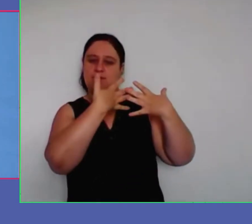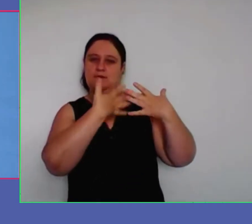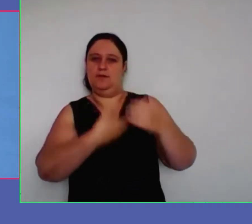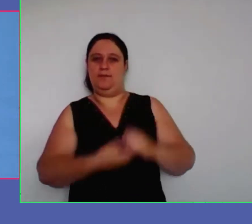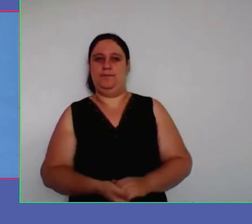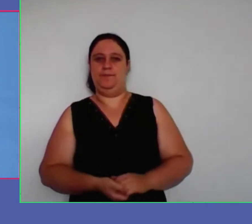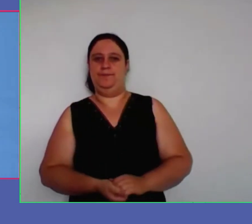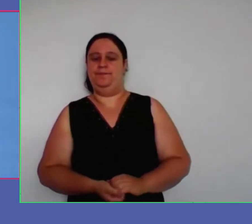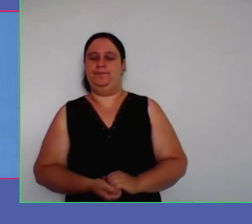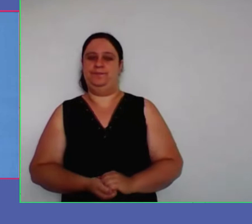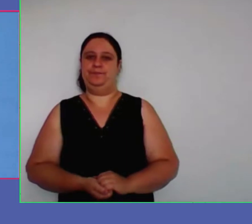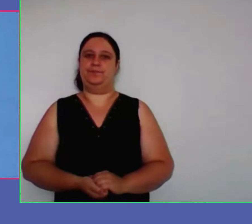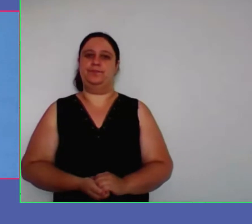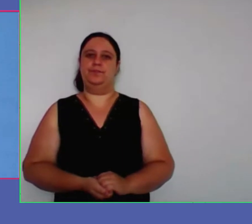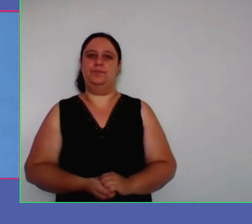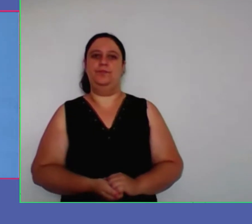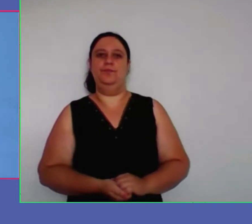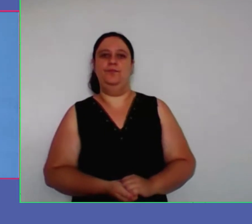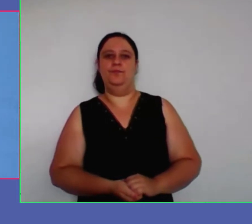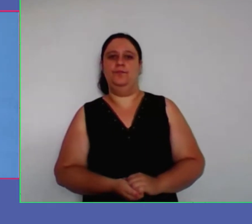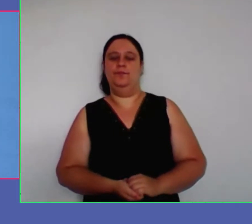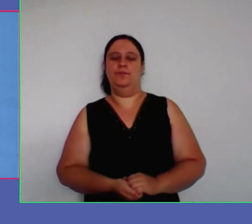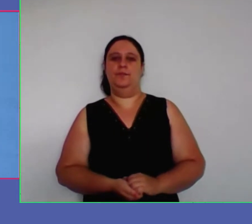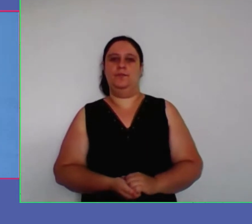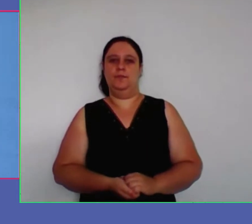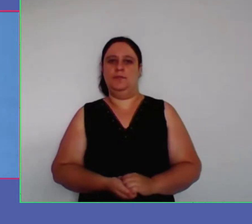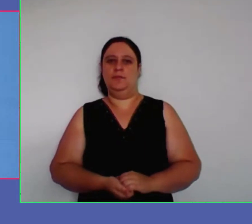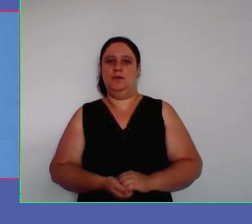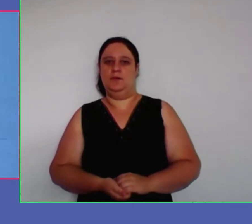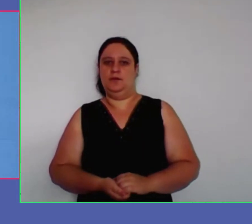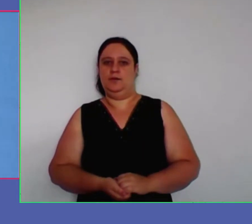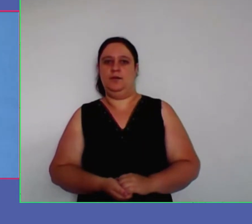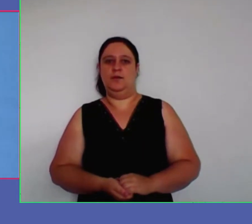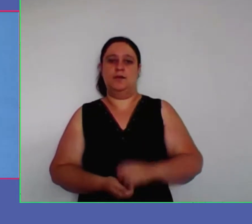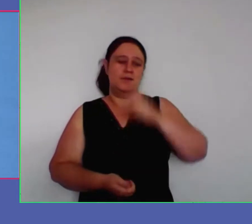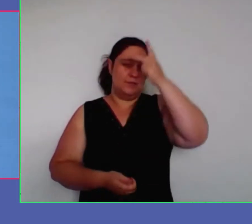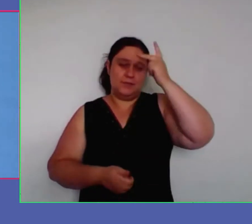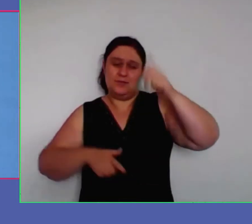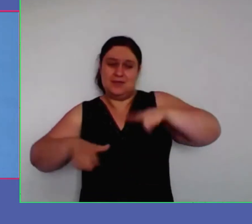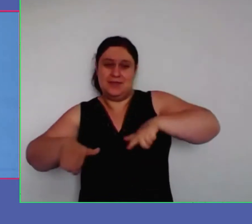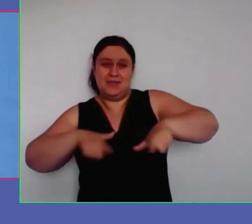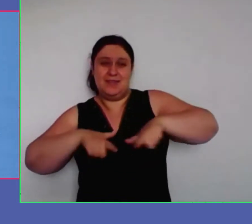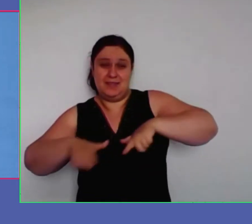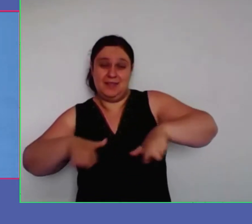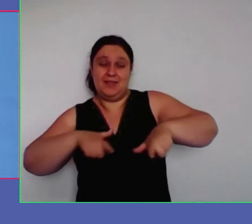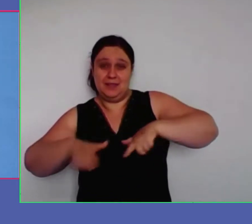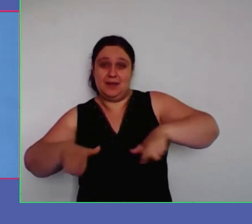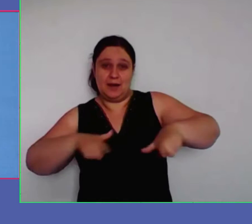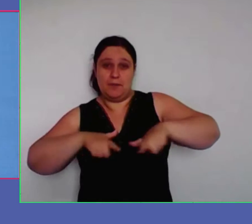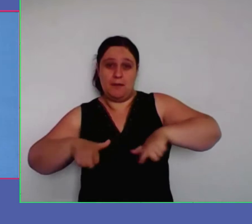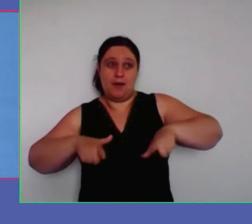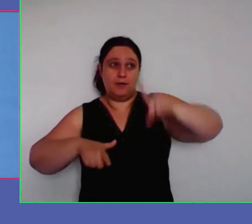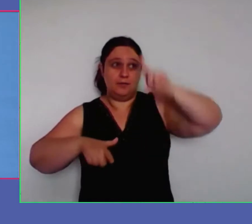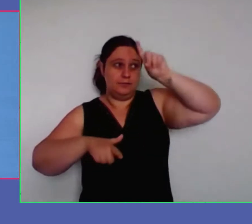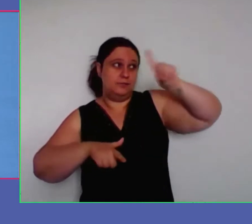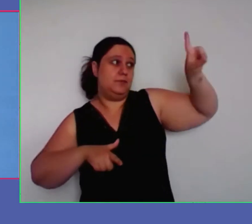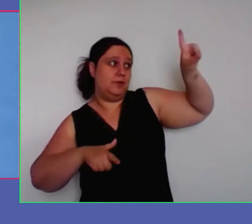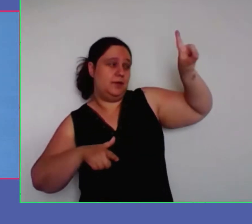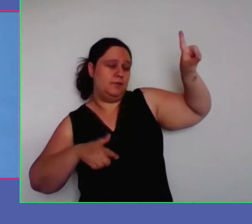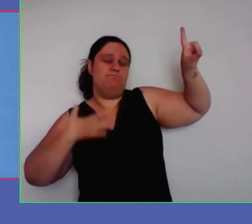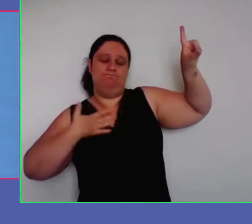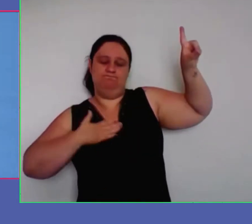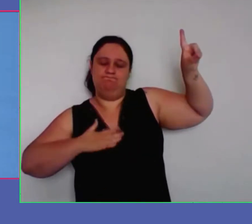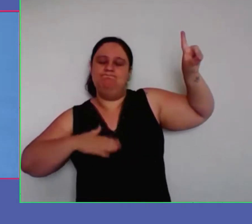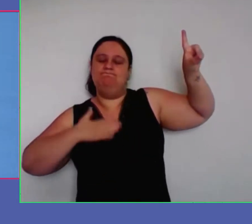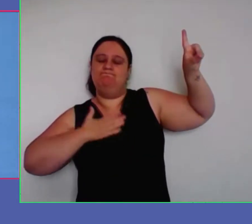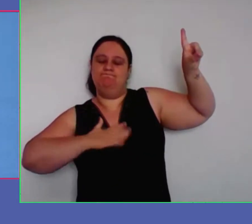Ele deu descanso para os que trabalham para ele, de capítulo 1 até capítulo 15, mas ele não